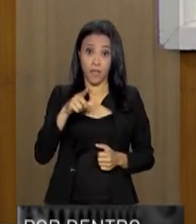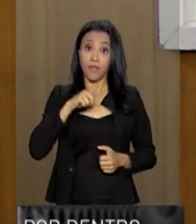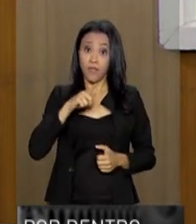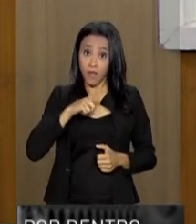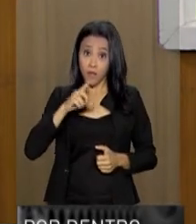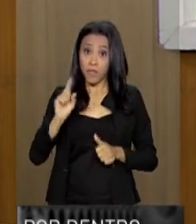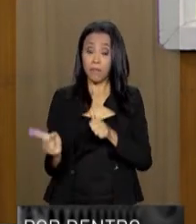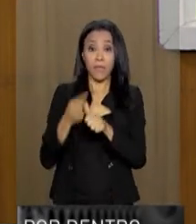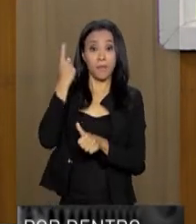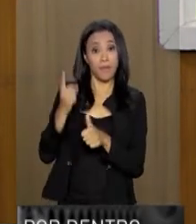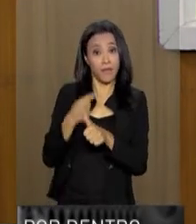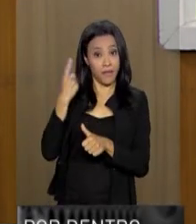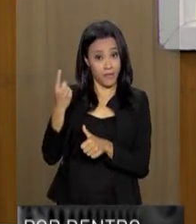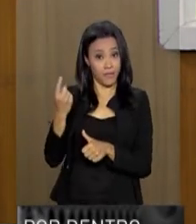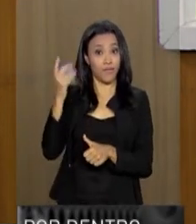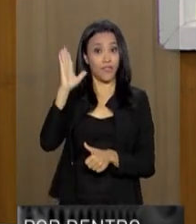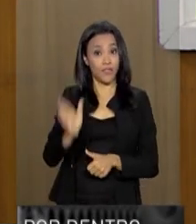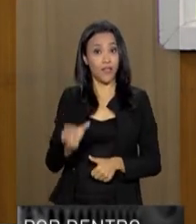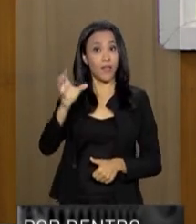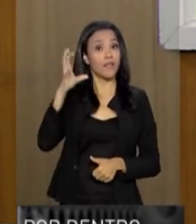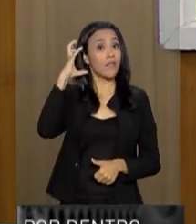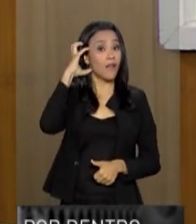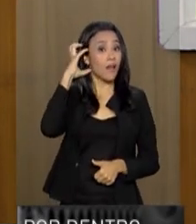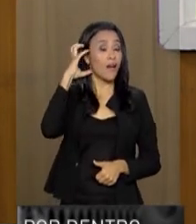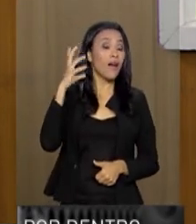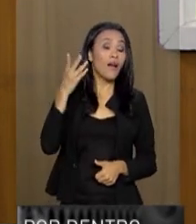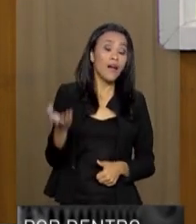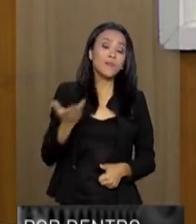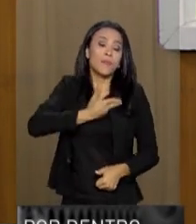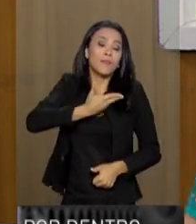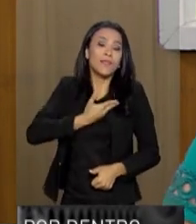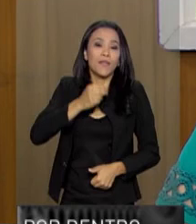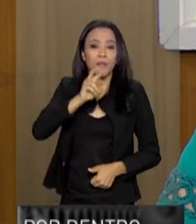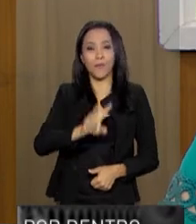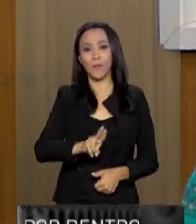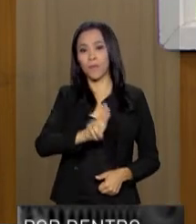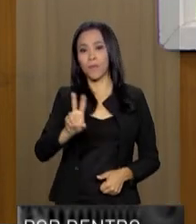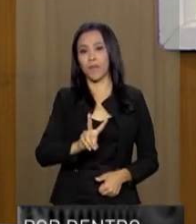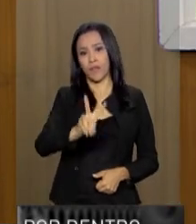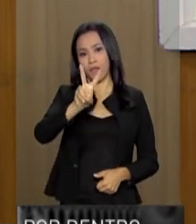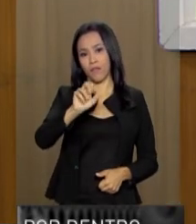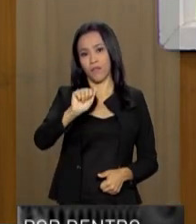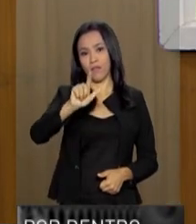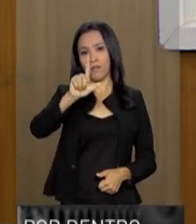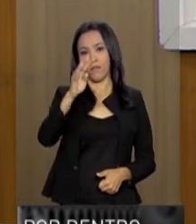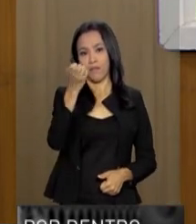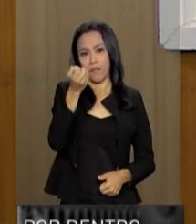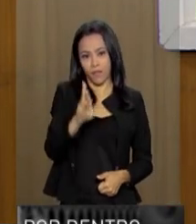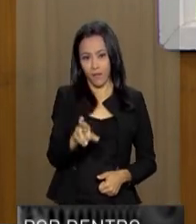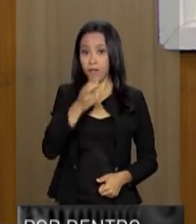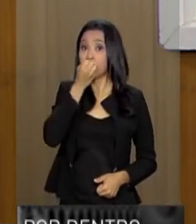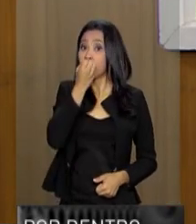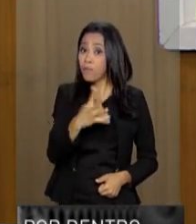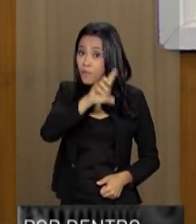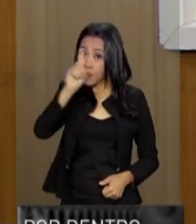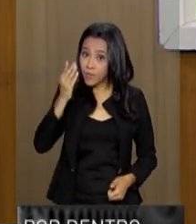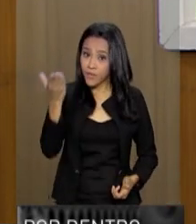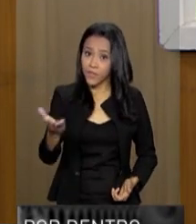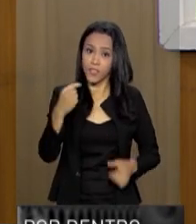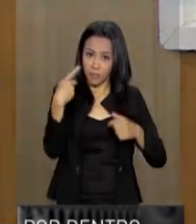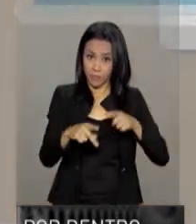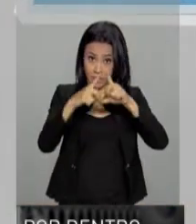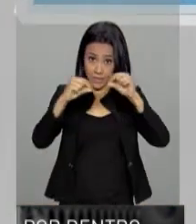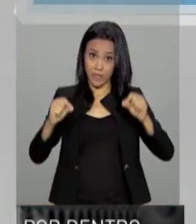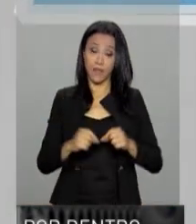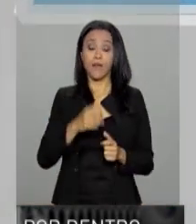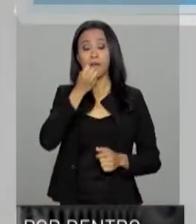nossa primeira participação na linha com a gente o meu colega walter lima da rádio nacional de brasília onde walter bom dia para você colocar o bom dia